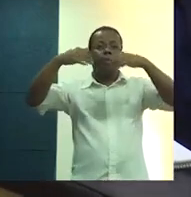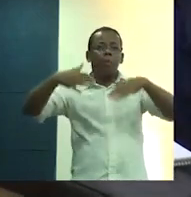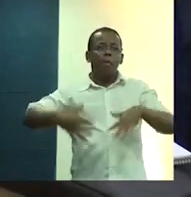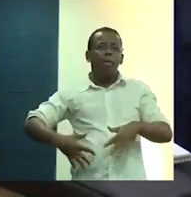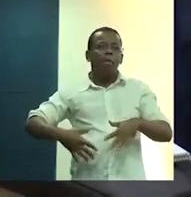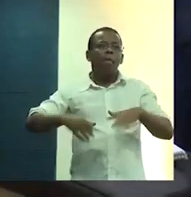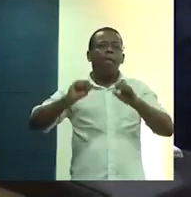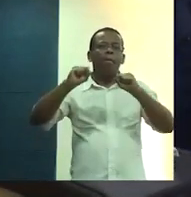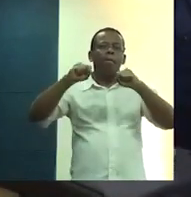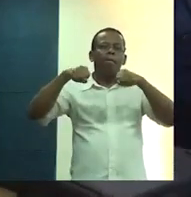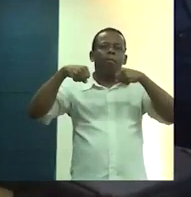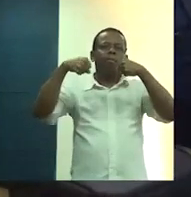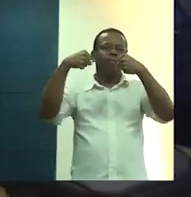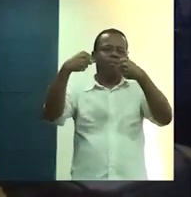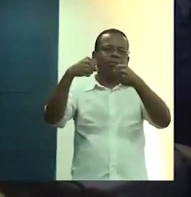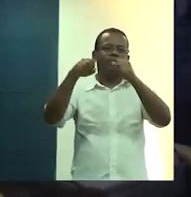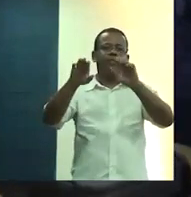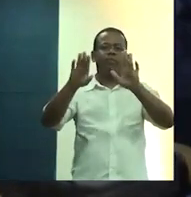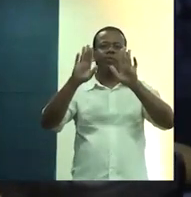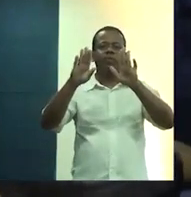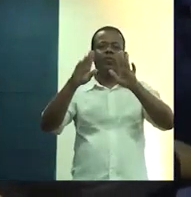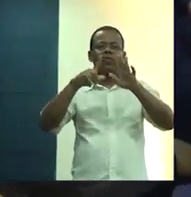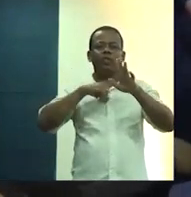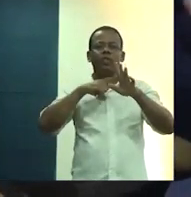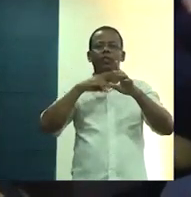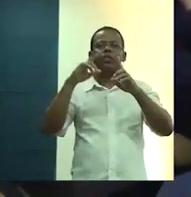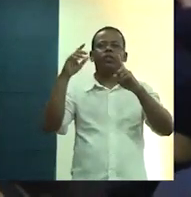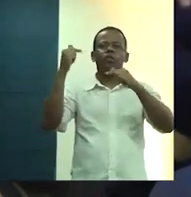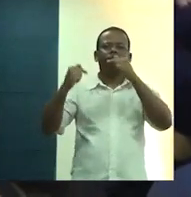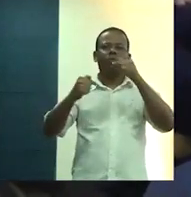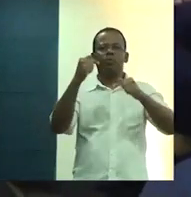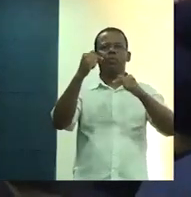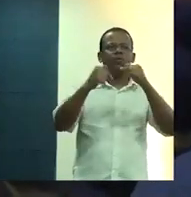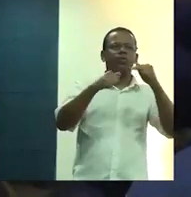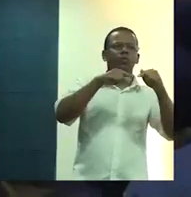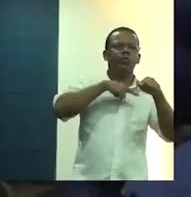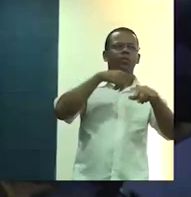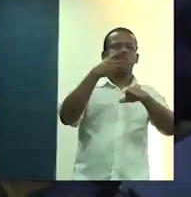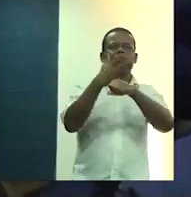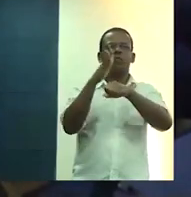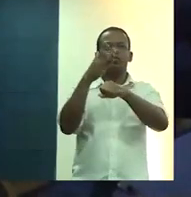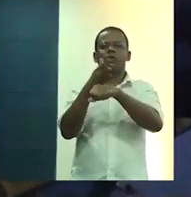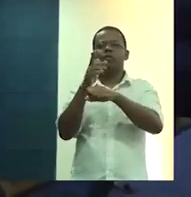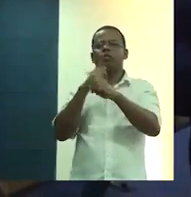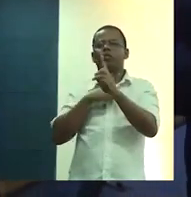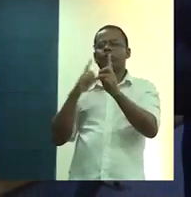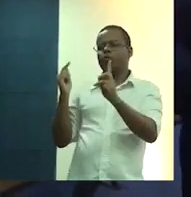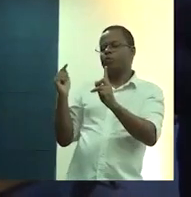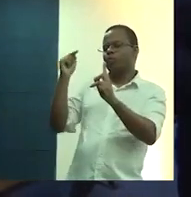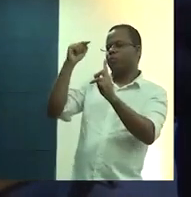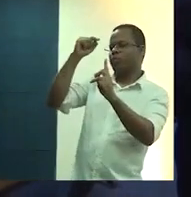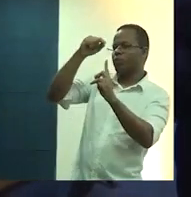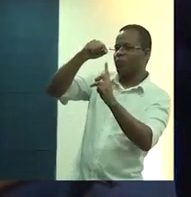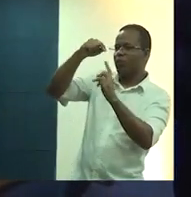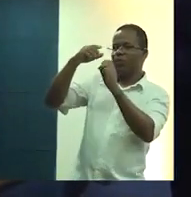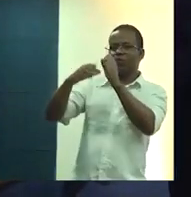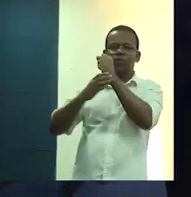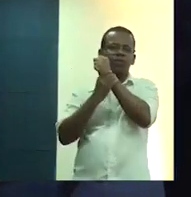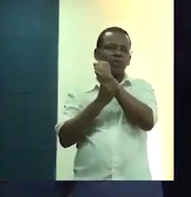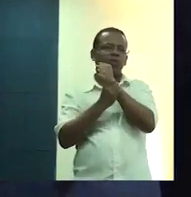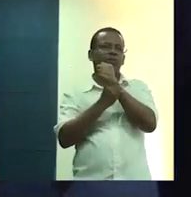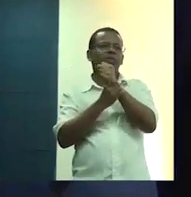ressaltado aqui das potências mas é a promoção de políticas projetos e ações com objetivo de garantir e